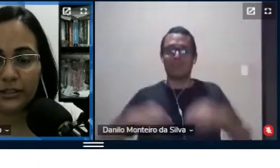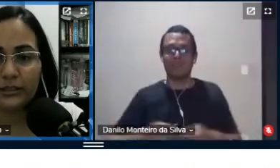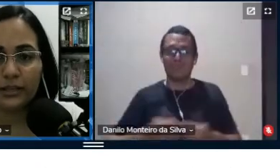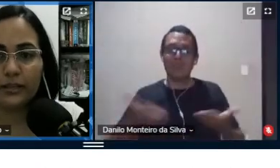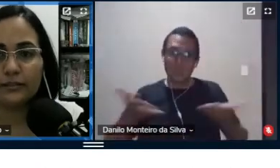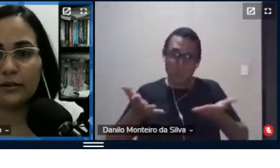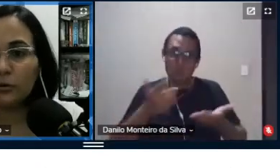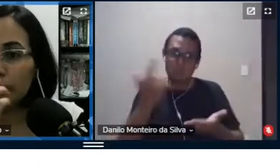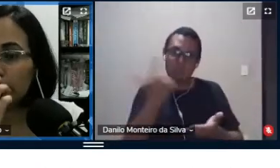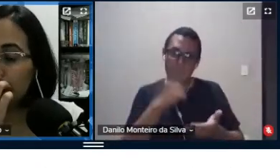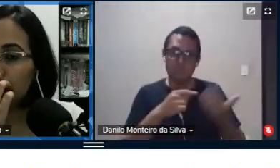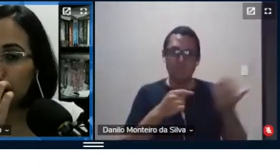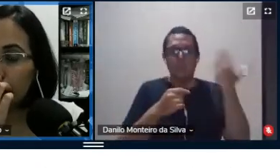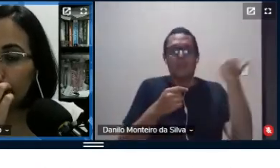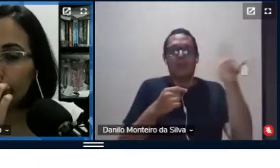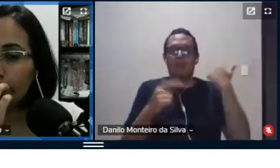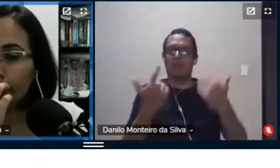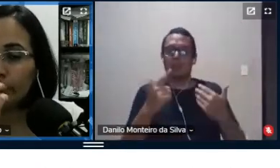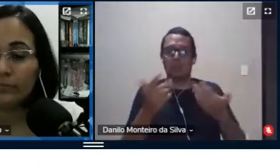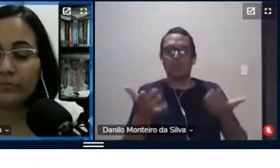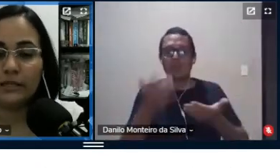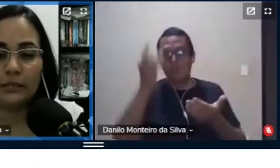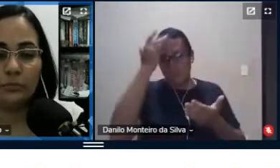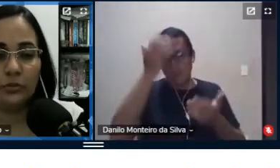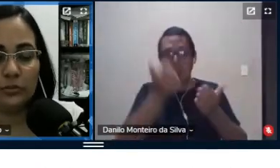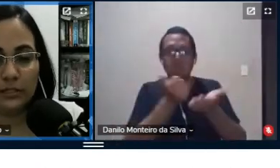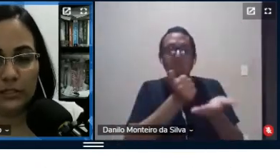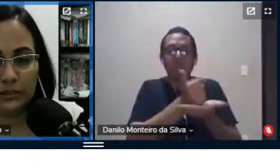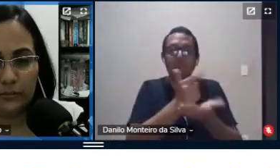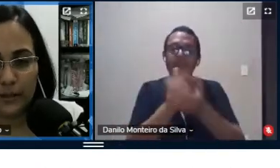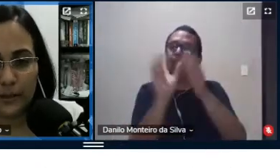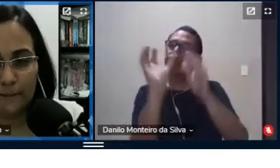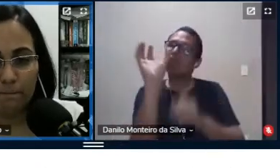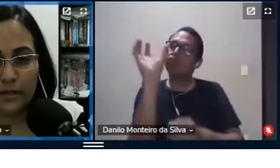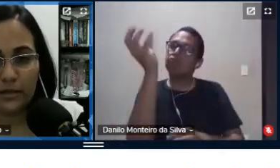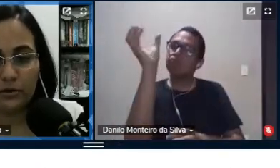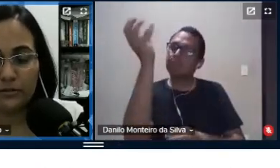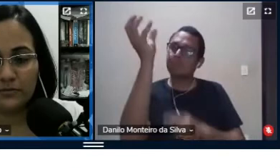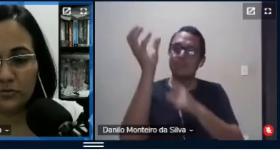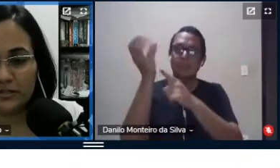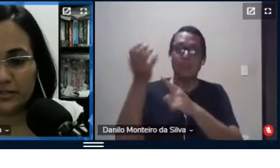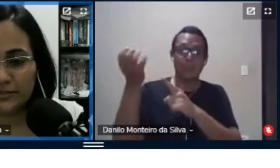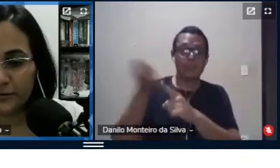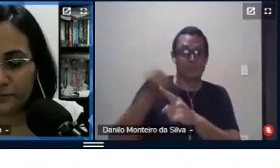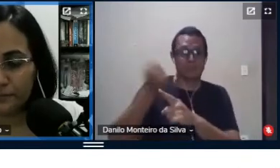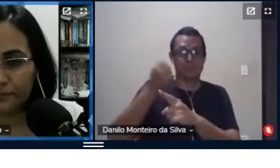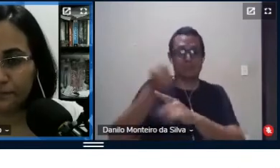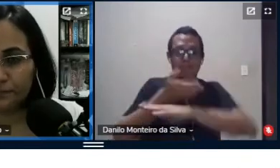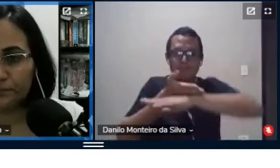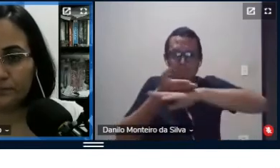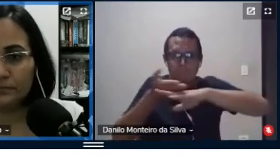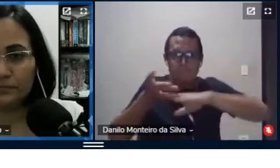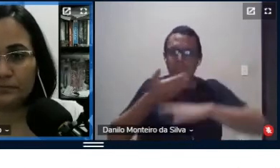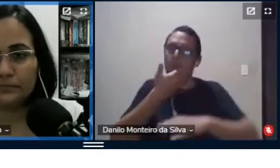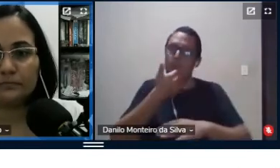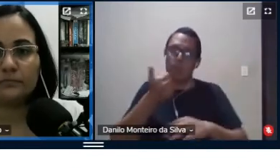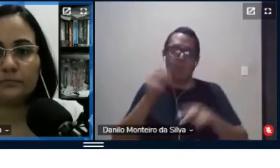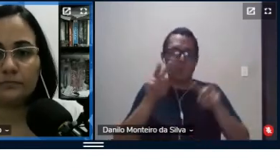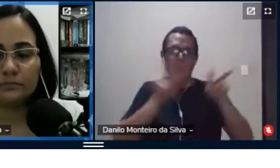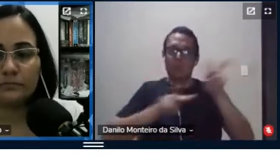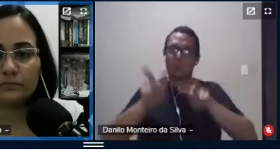lâmpada que tem essa coloração, né? Que ela possibilita melhor a visualização.